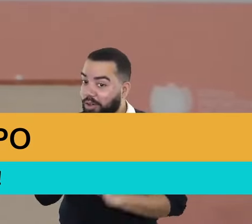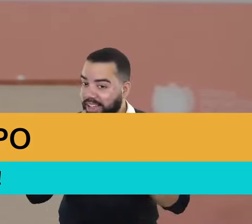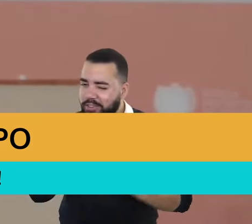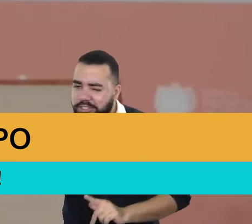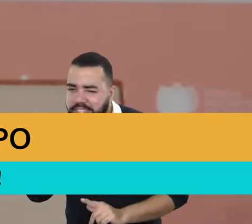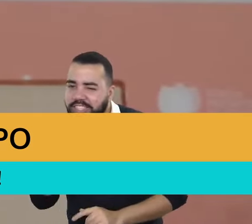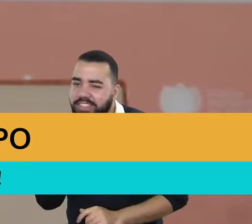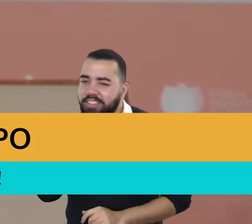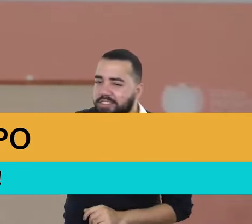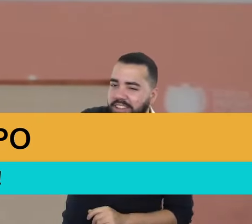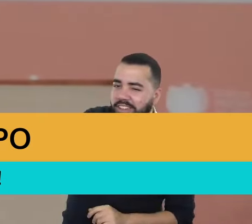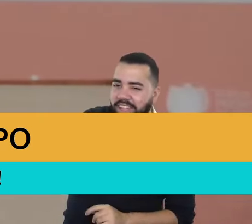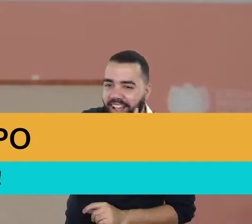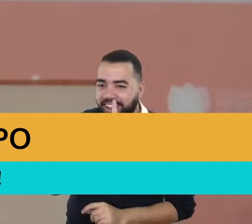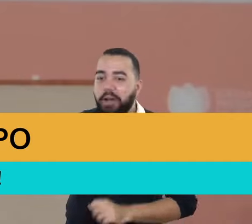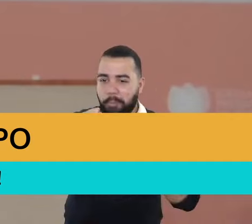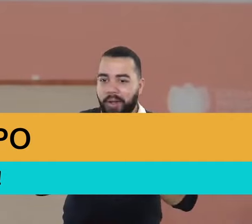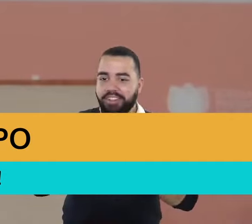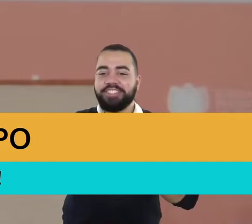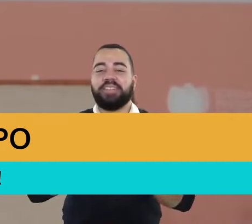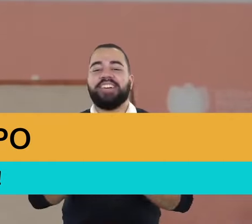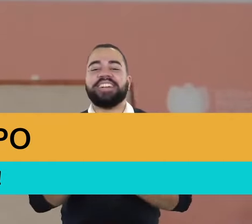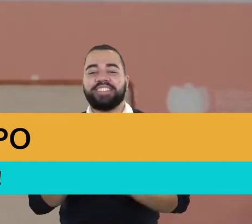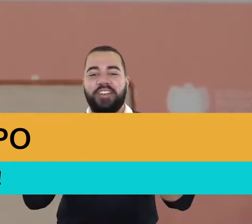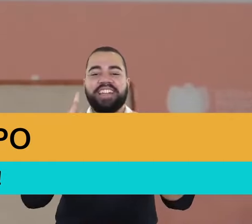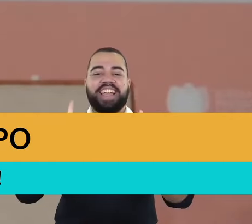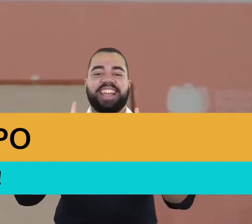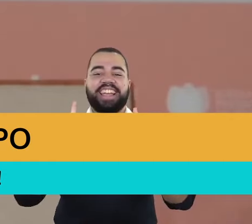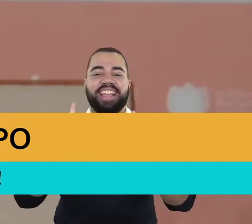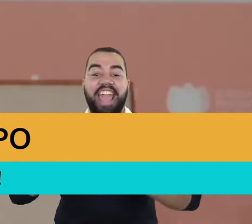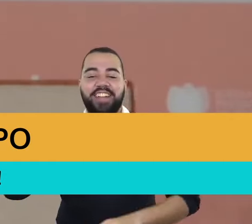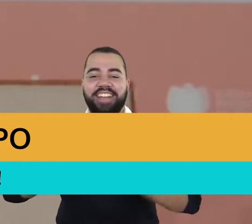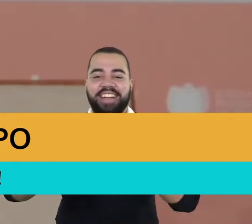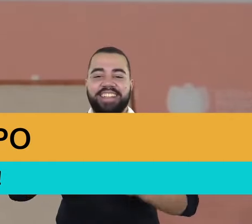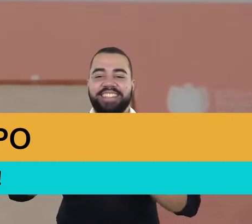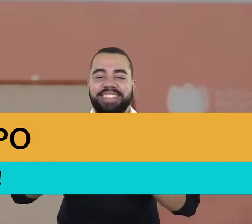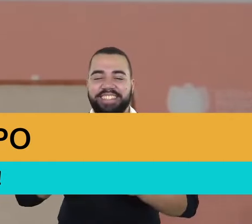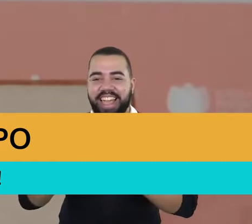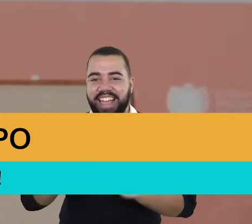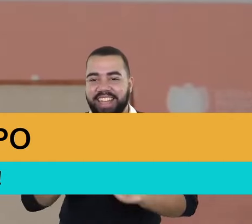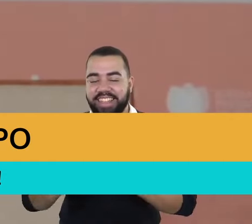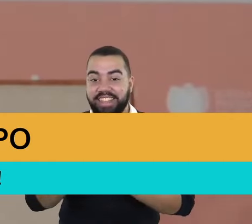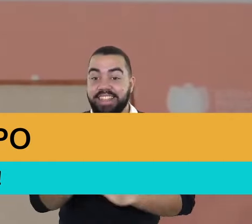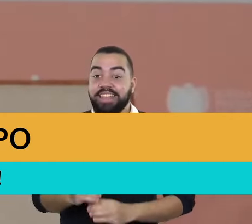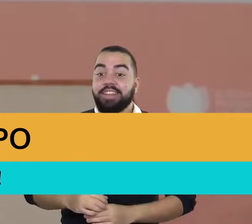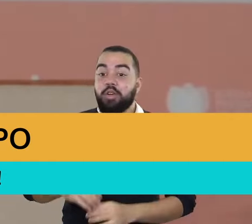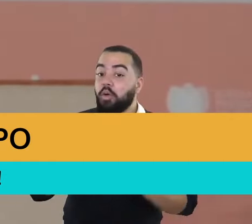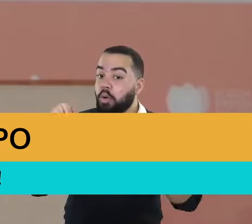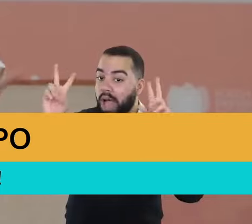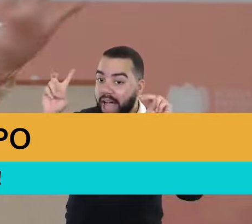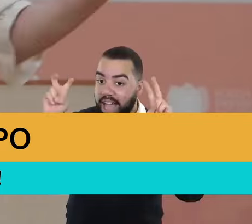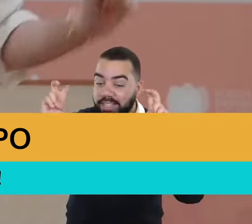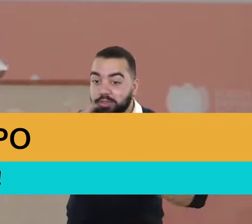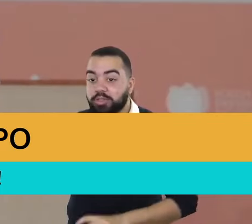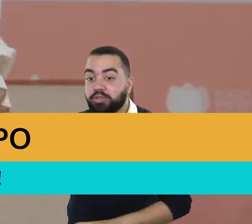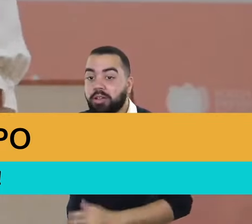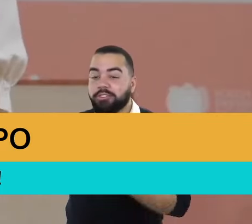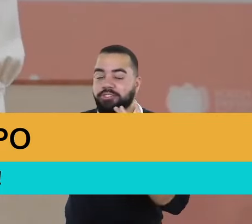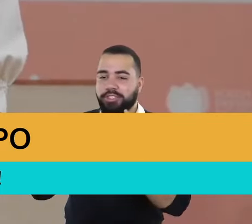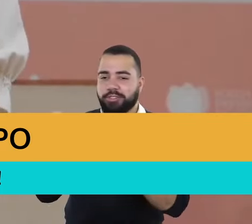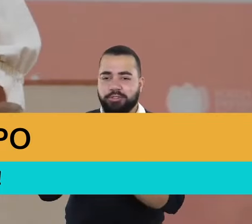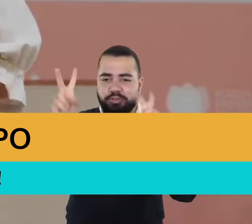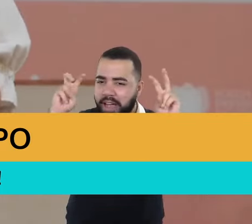não, né? Pode cantar? Tá bom. Vou cantar uma canção que ela fala sobre o amor de Jesus. E tem tudo a